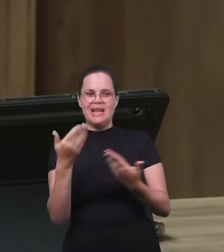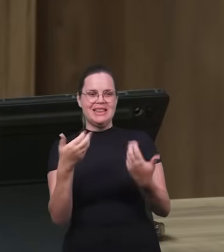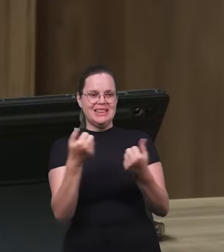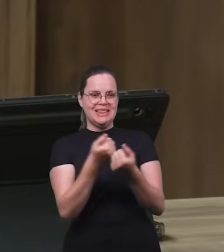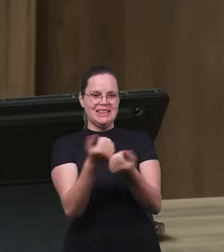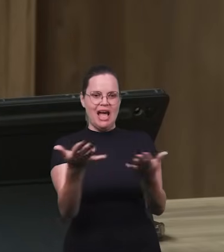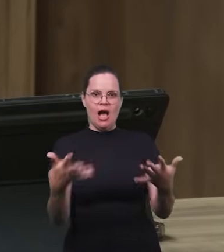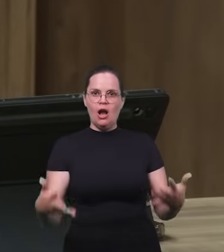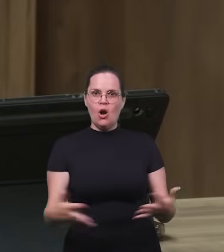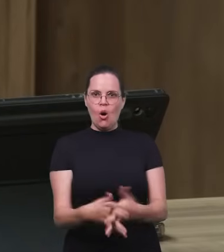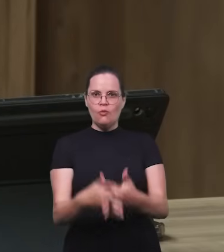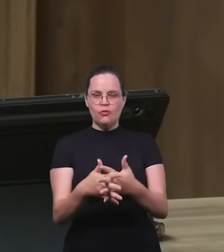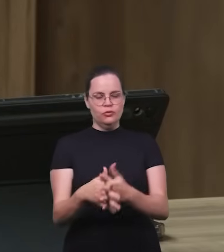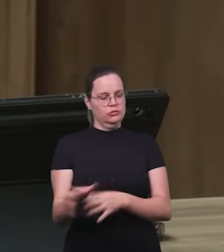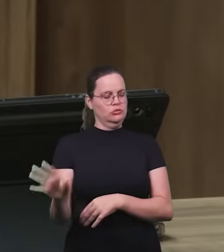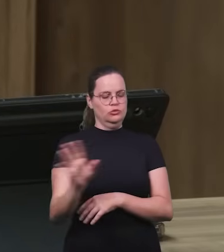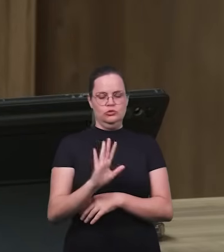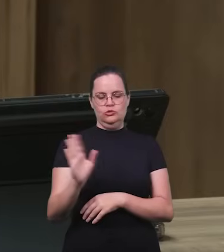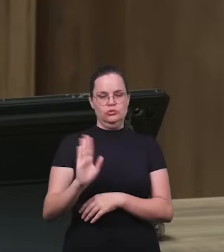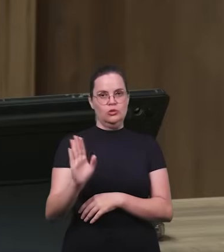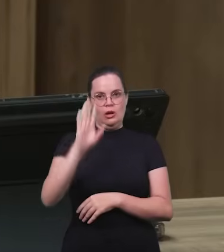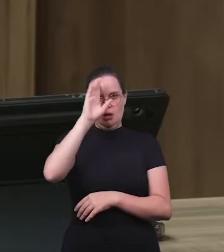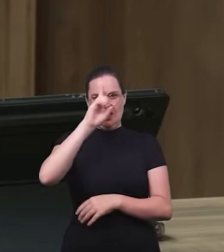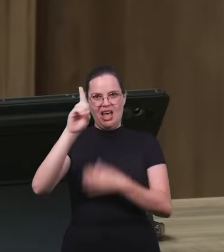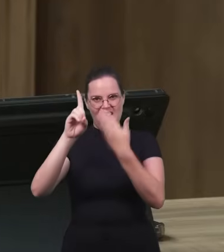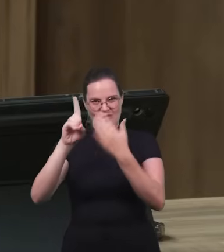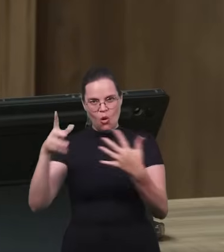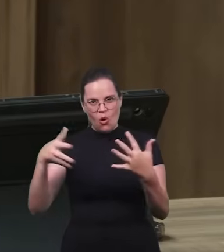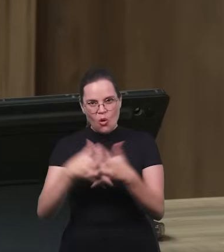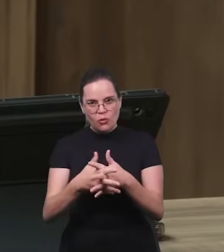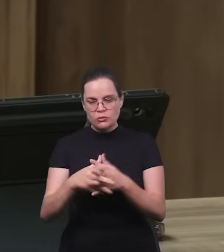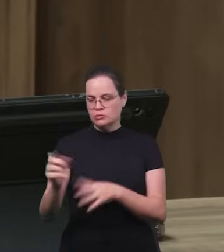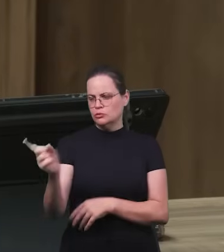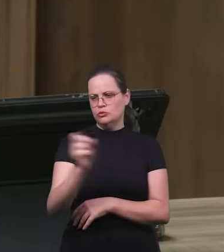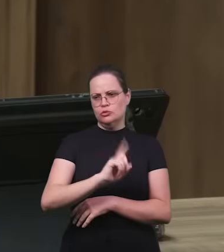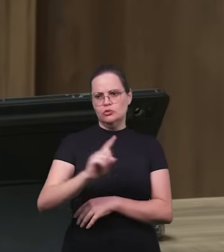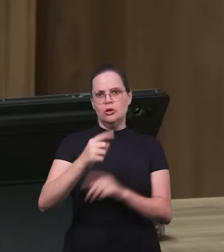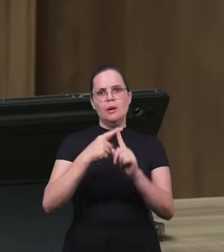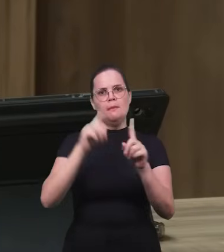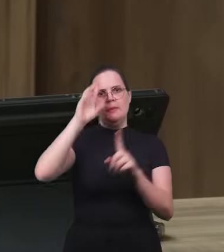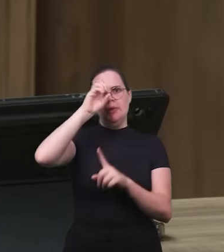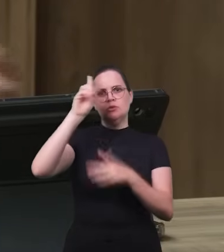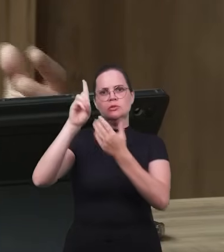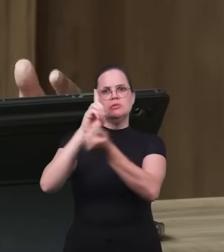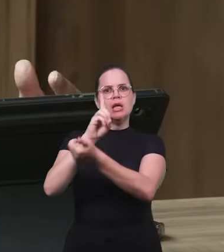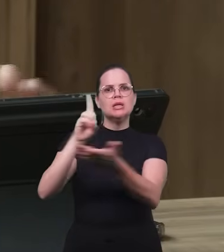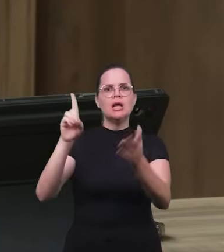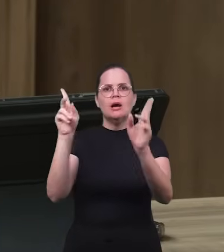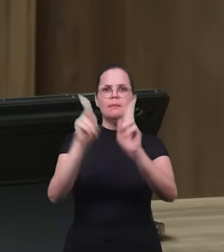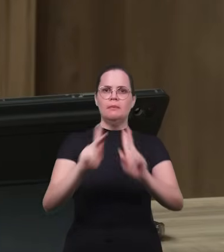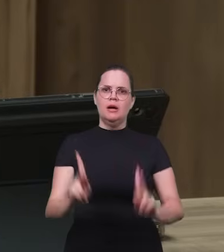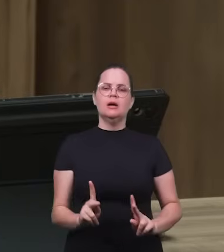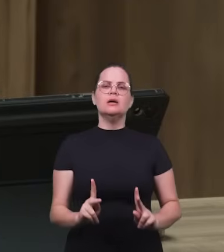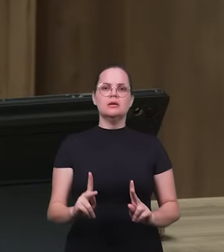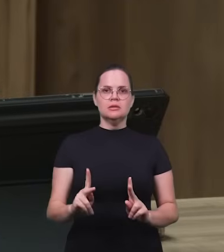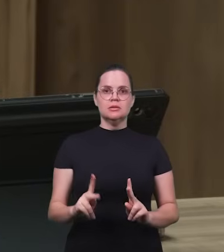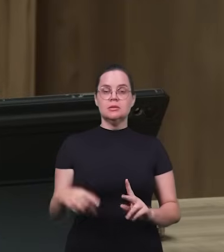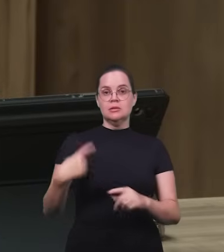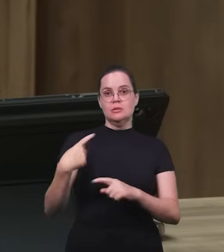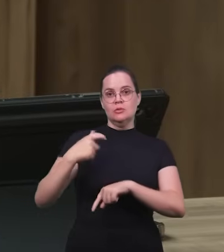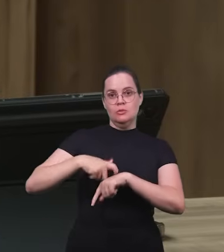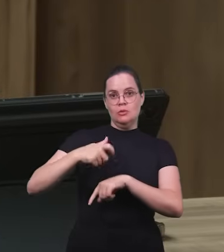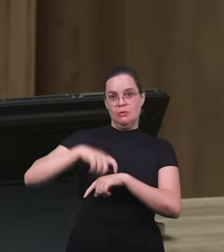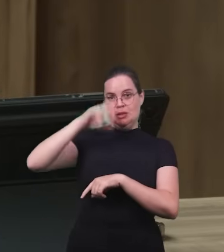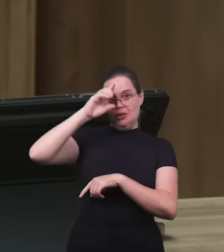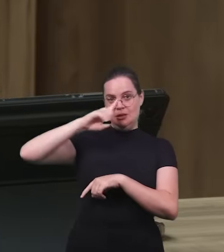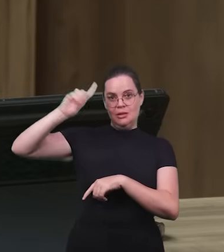Coríntios 14:33, né? Porque Deus não é Deus de confusão, mas senão de paz. Então, quando ele se revela por meio